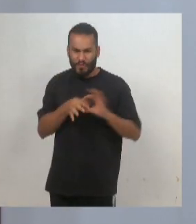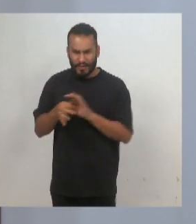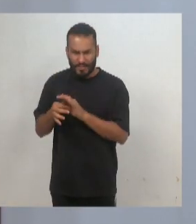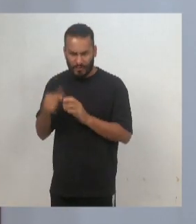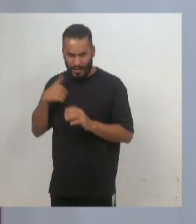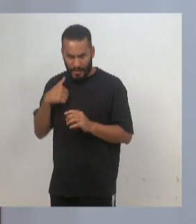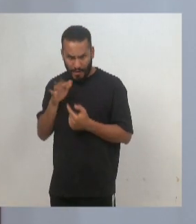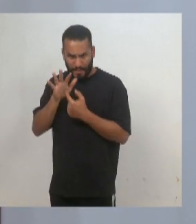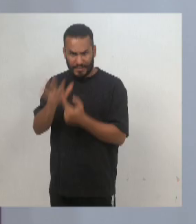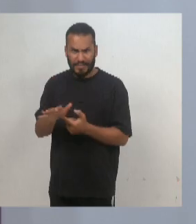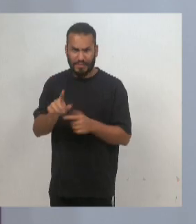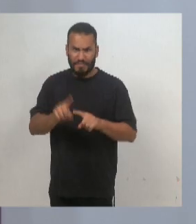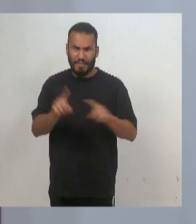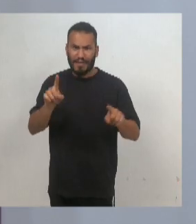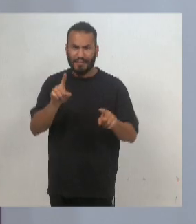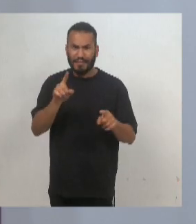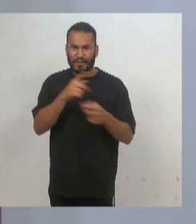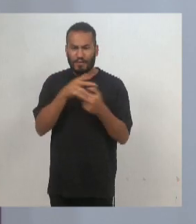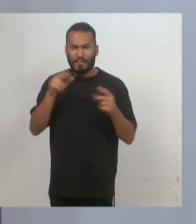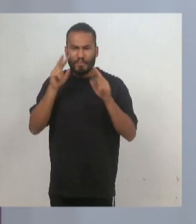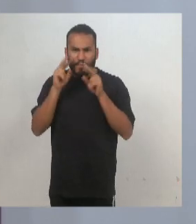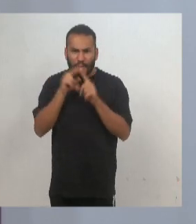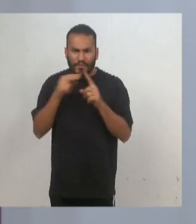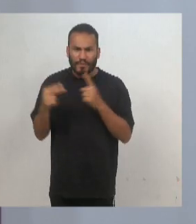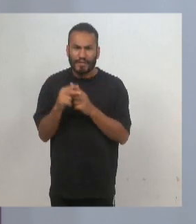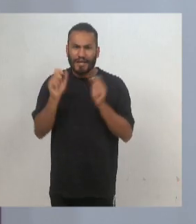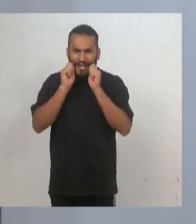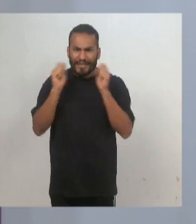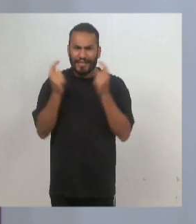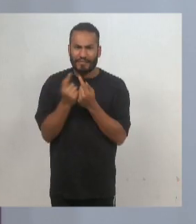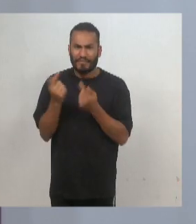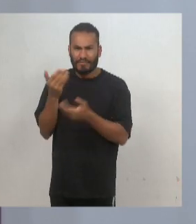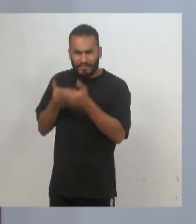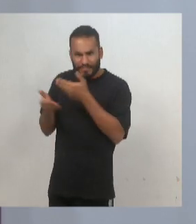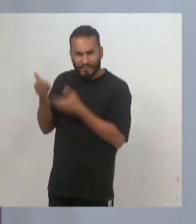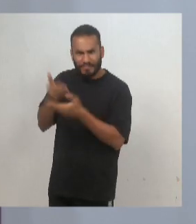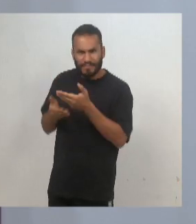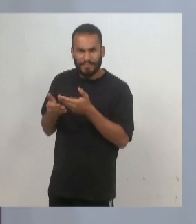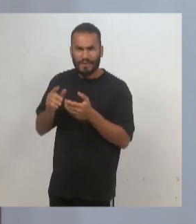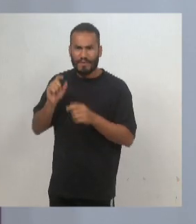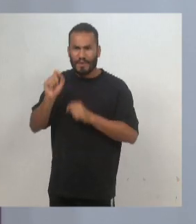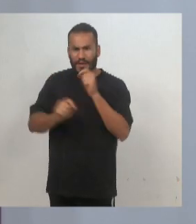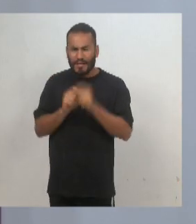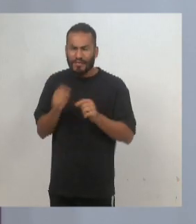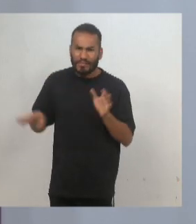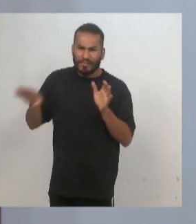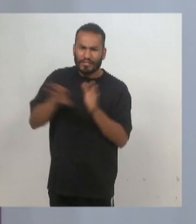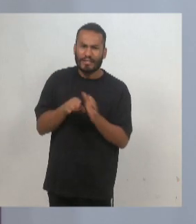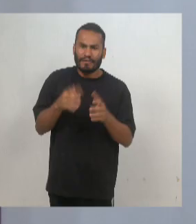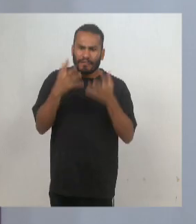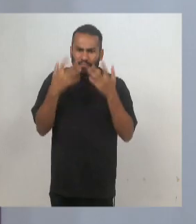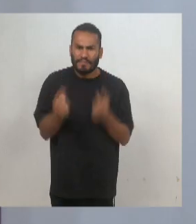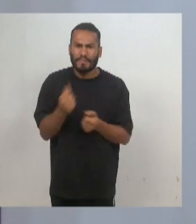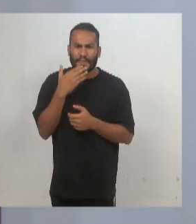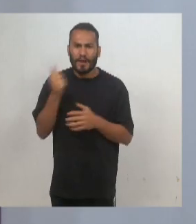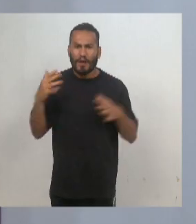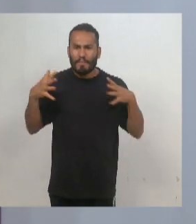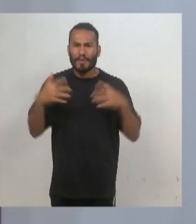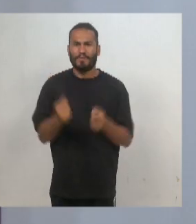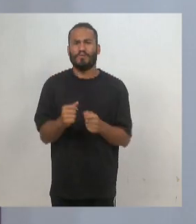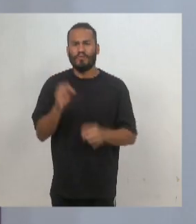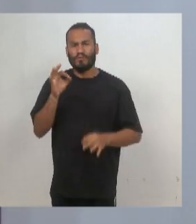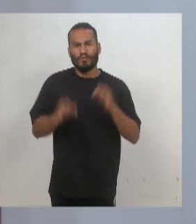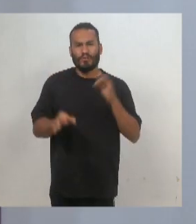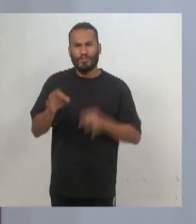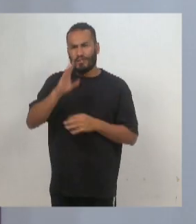apresentando aqui, mas são pontos de vista que lá na LESC precisa ser trabalhado para que chegue a um consenso que seja melhor para todos, tendo